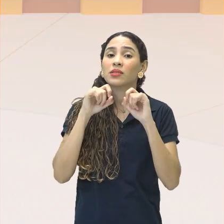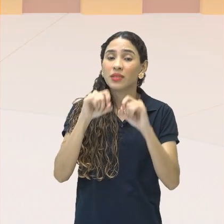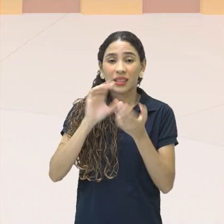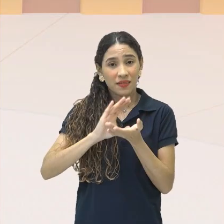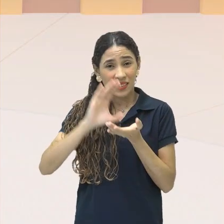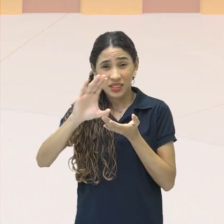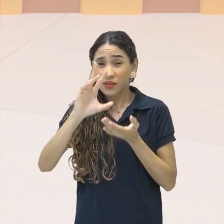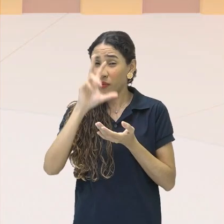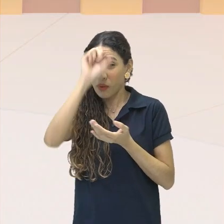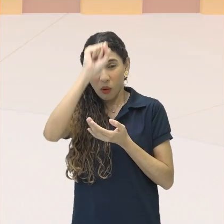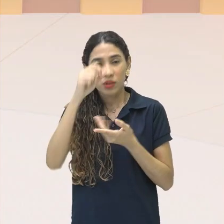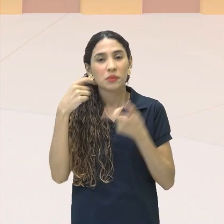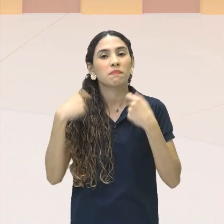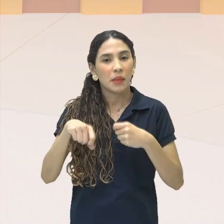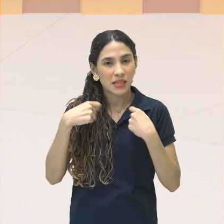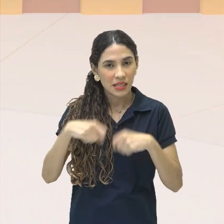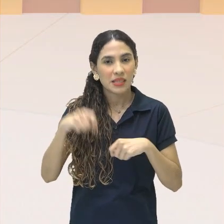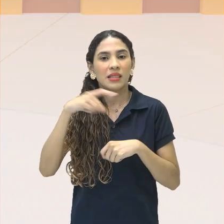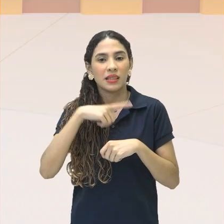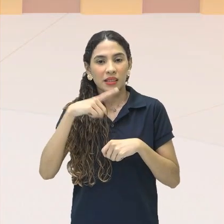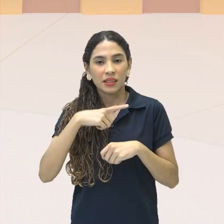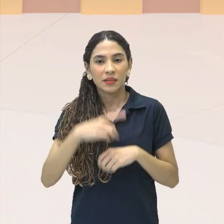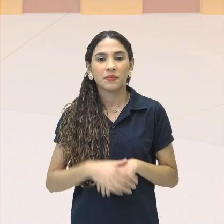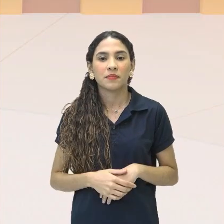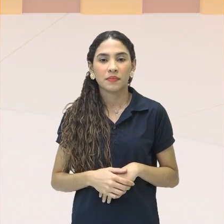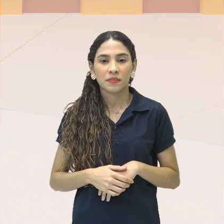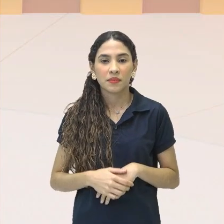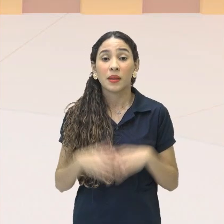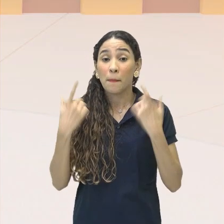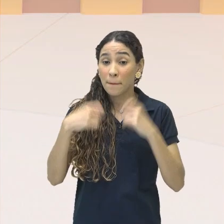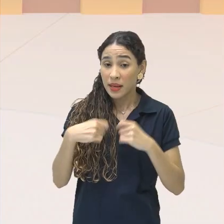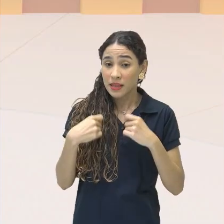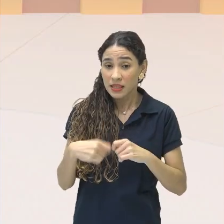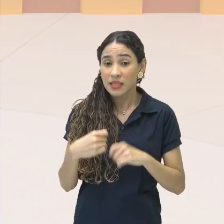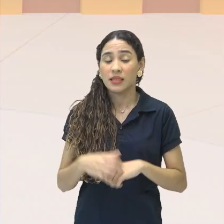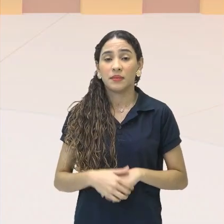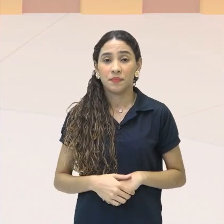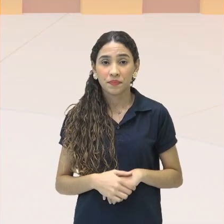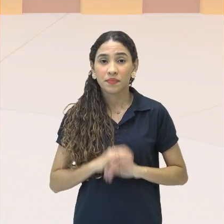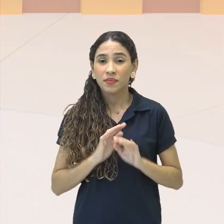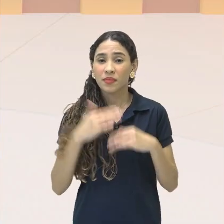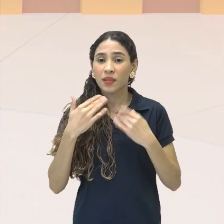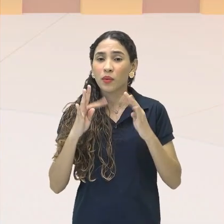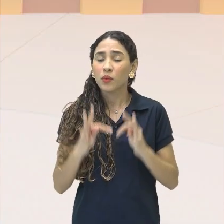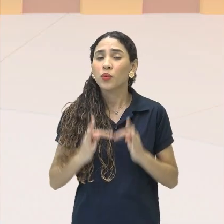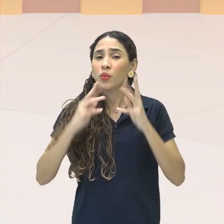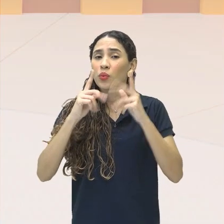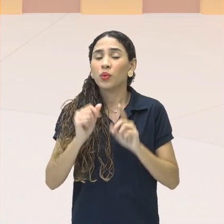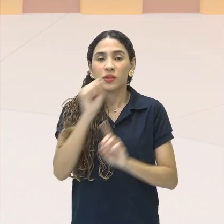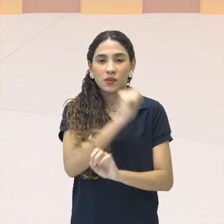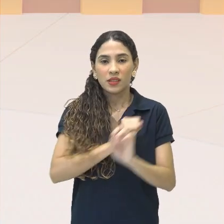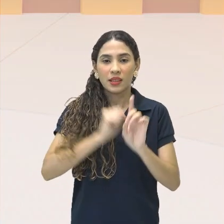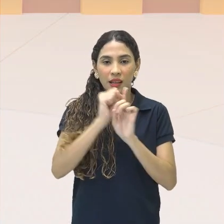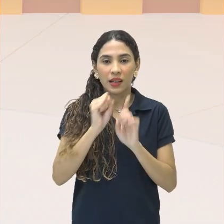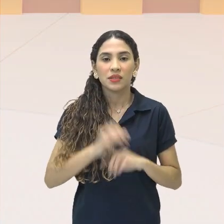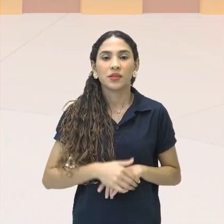investir mesmo, o Estado tem que investir, né? Ele tem que investir em toda a